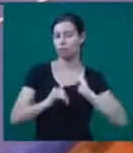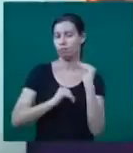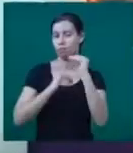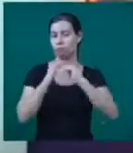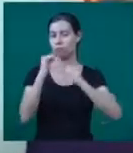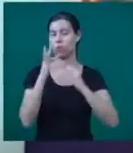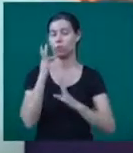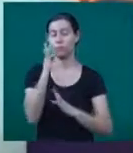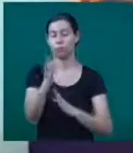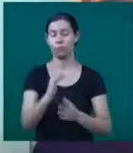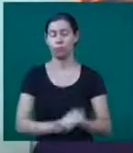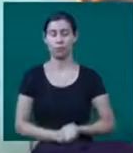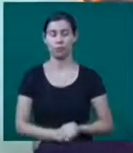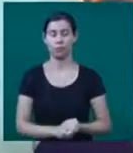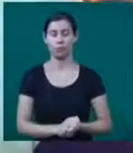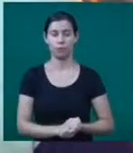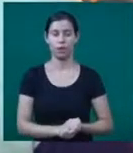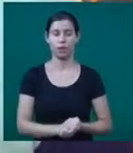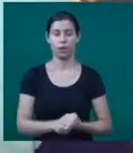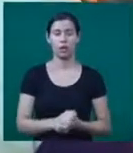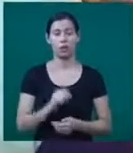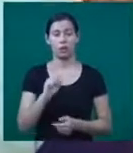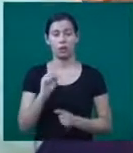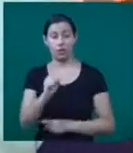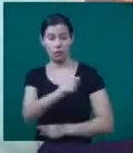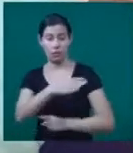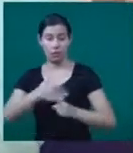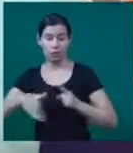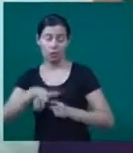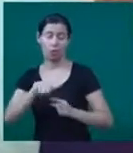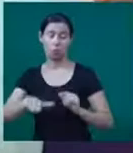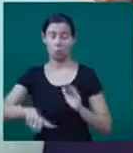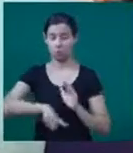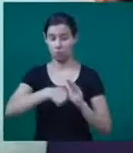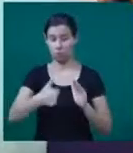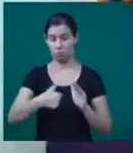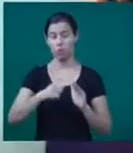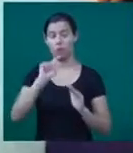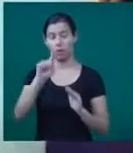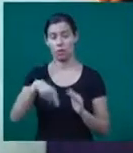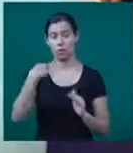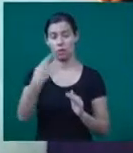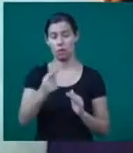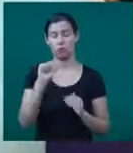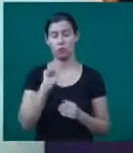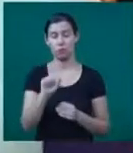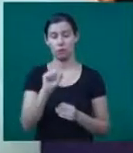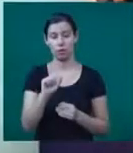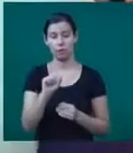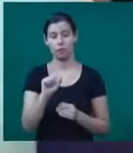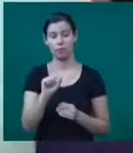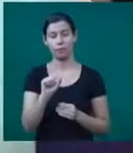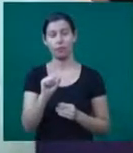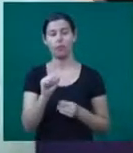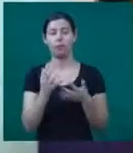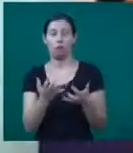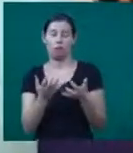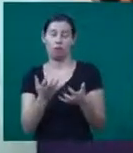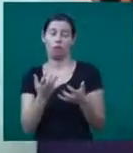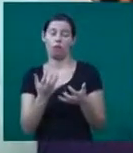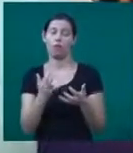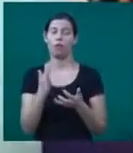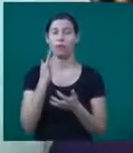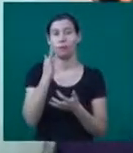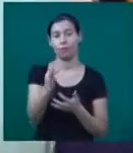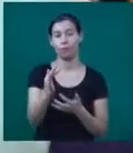futuro. É a questão da socialização, isso primeiramente. Aí depois vem o que elas querem com relação à